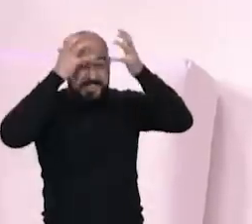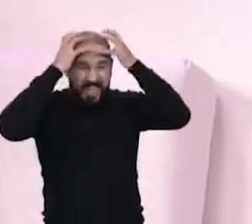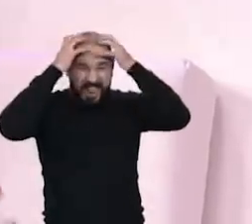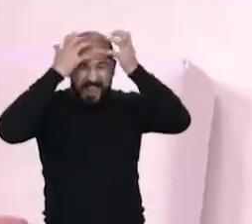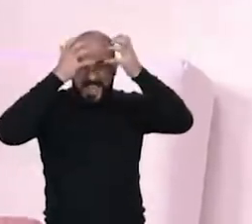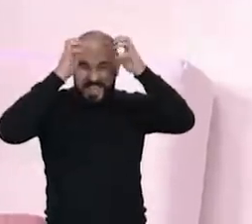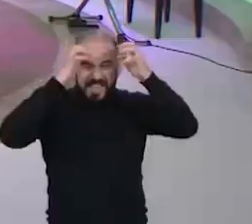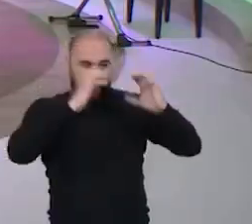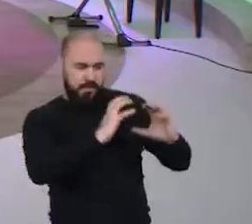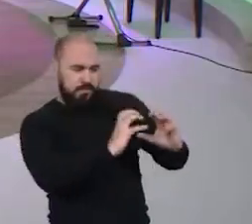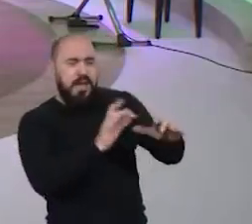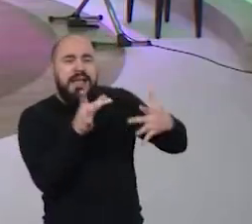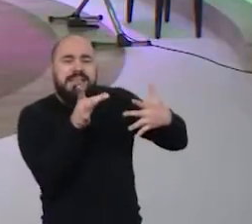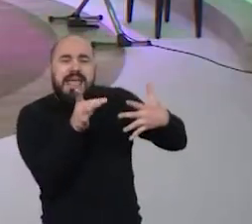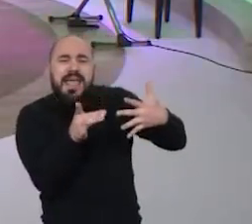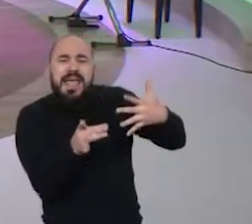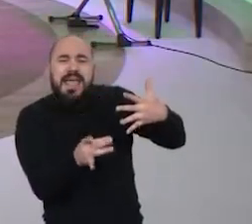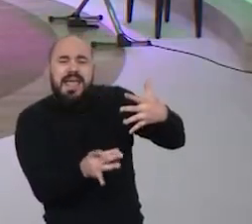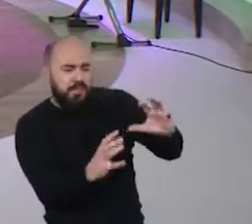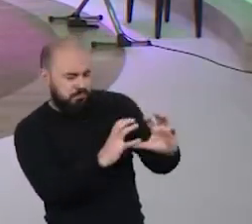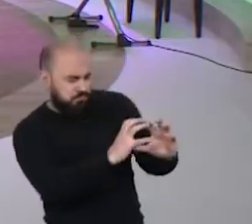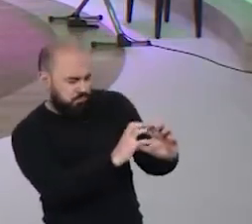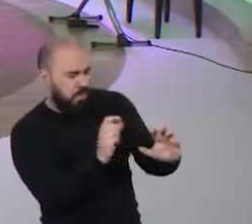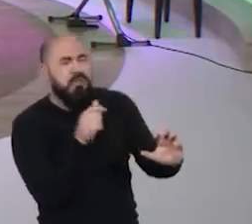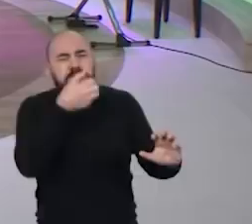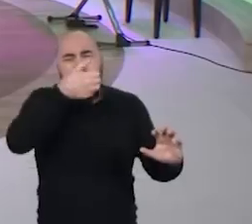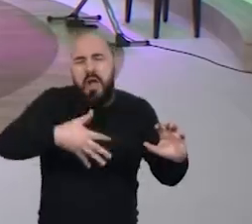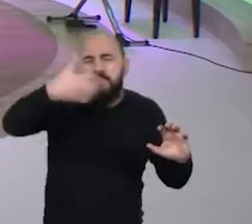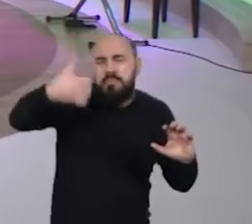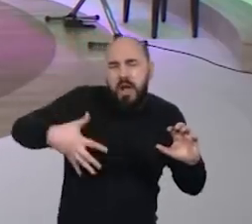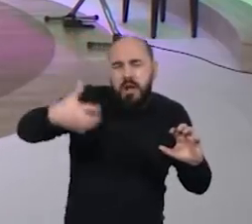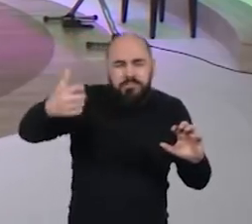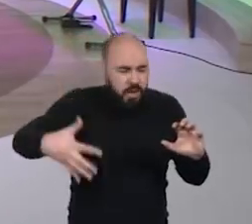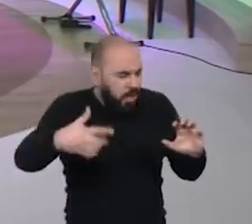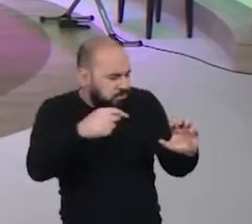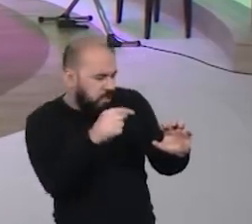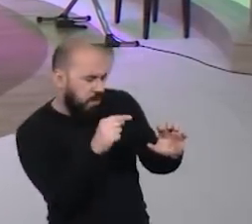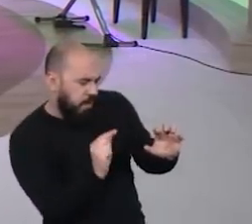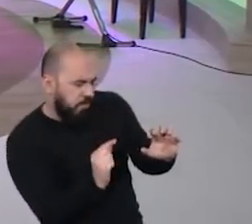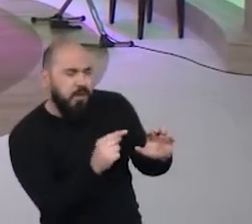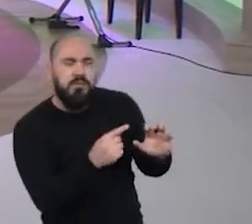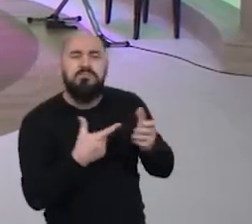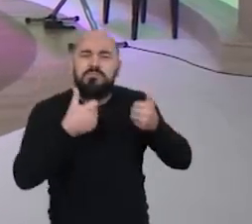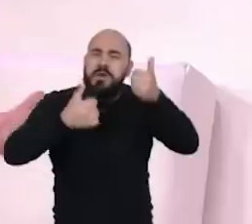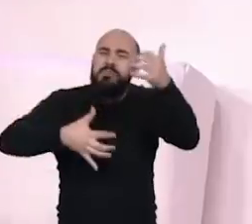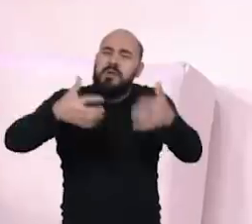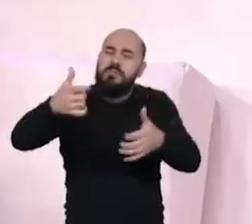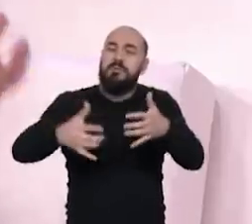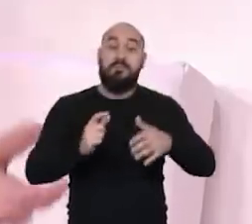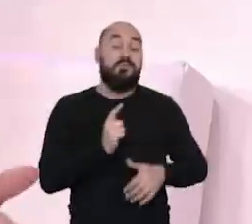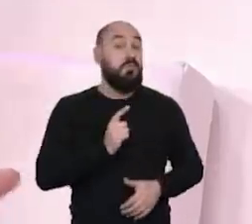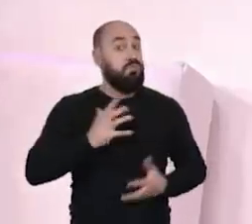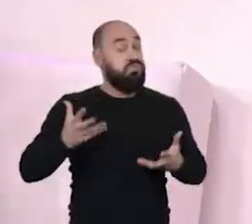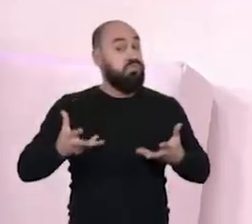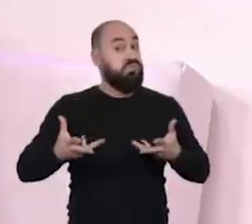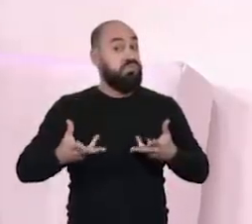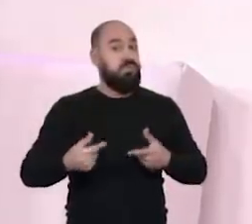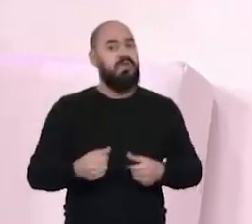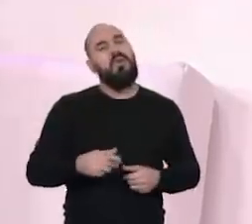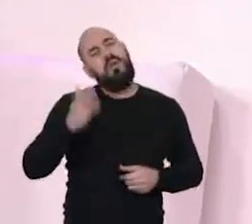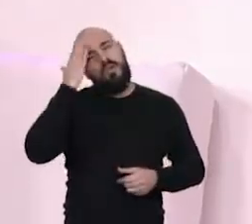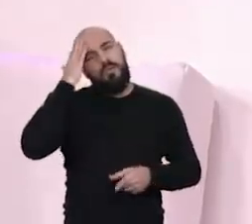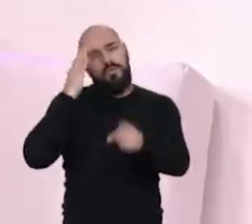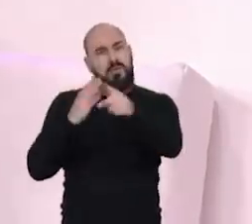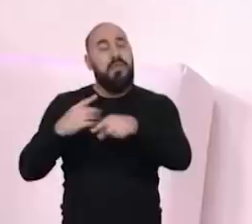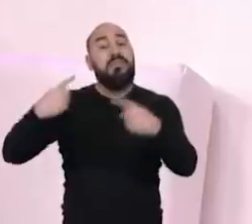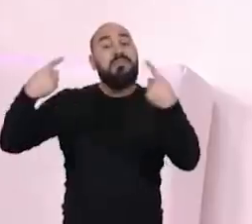e principalmente estamos falando sobre o ser humano, sobre os seus desafios, mesmo que você talvez não tenha enfrentado uma depressão, mas